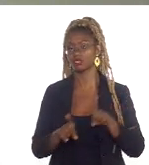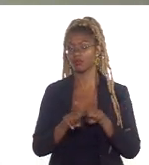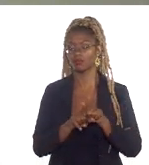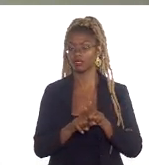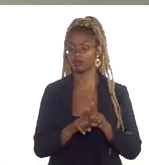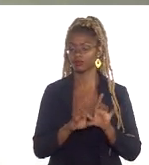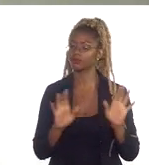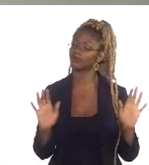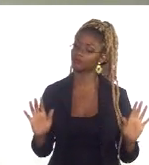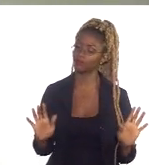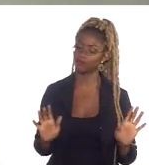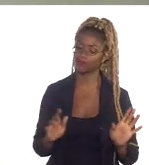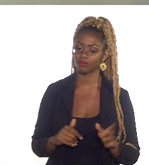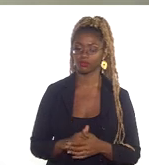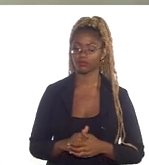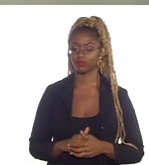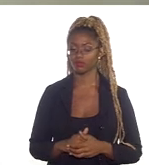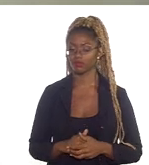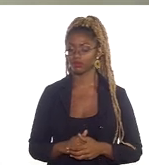quem é da Fazenda que